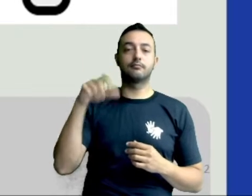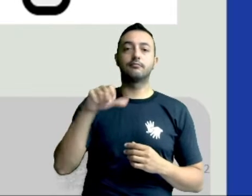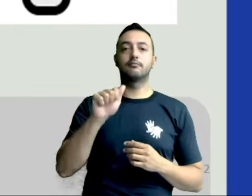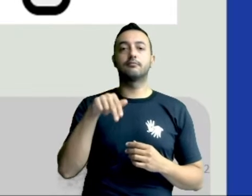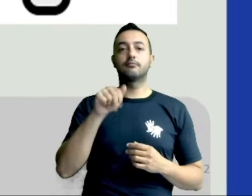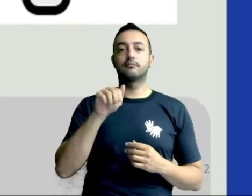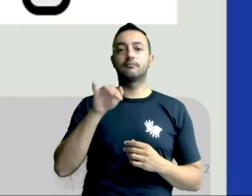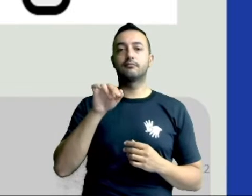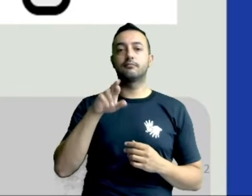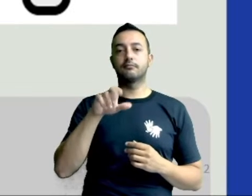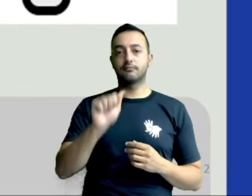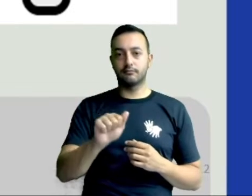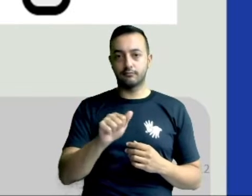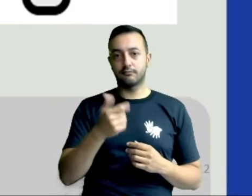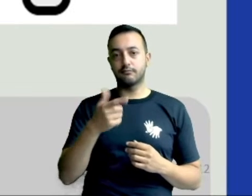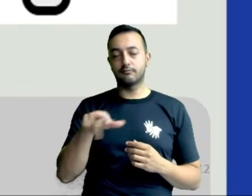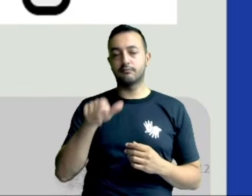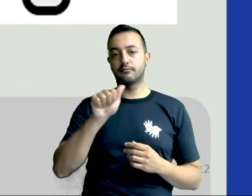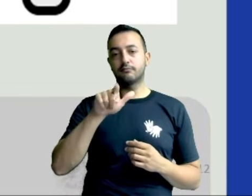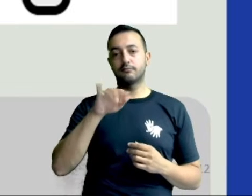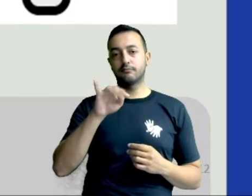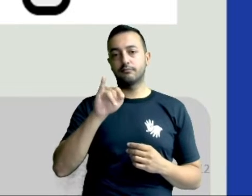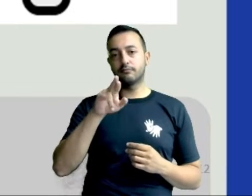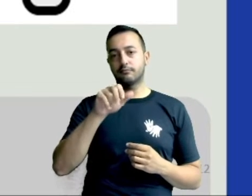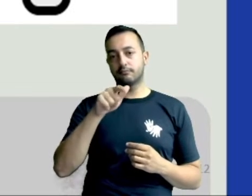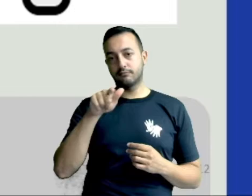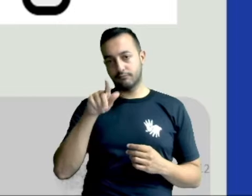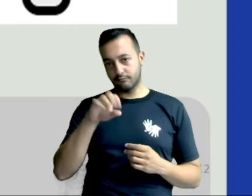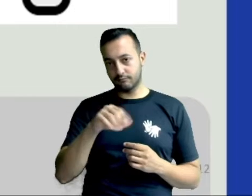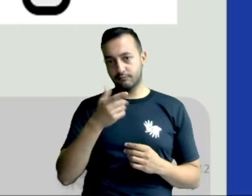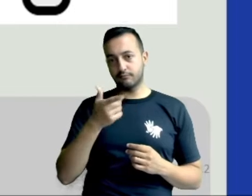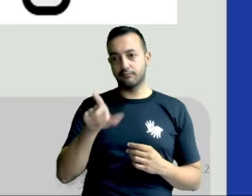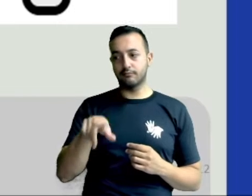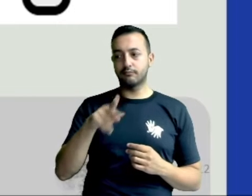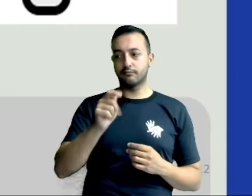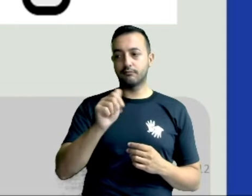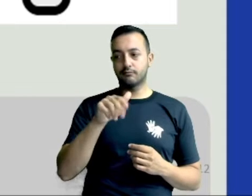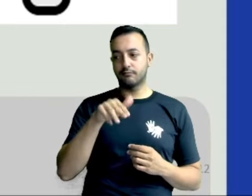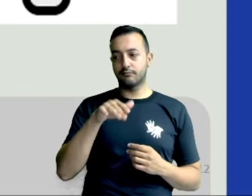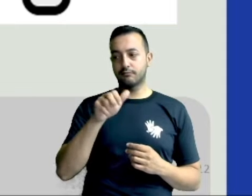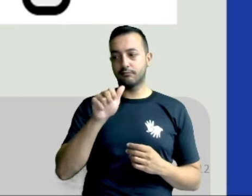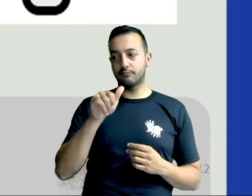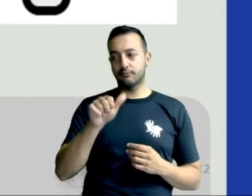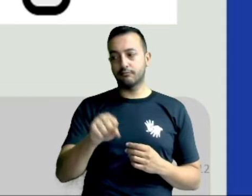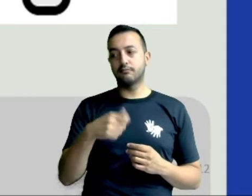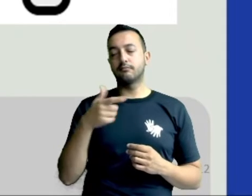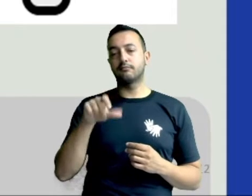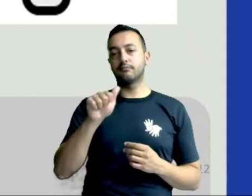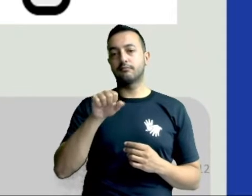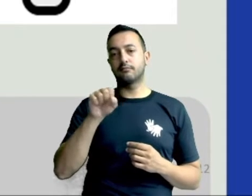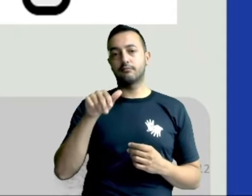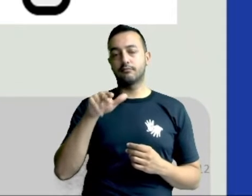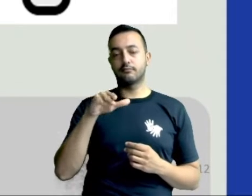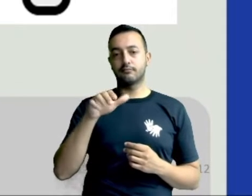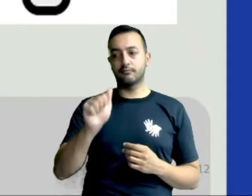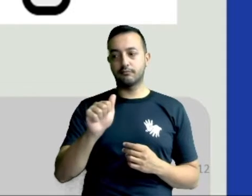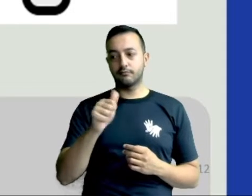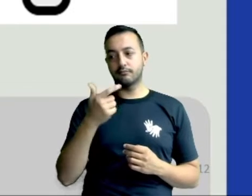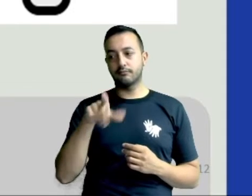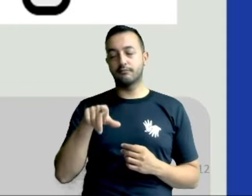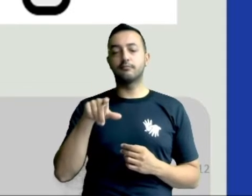anáfora, a aliteração, a paronomásia, a assonância